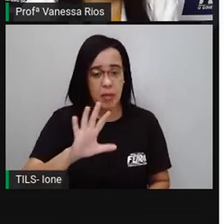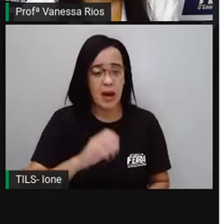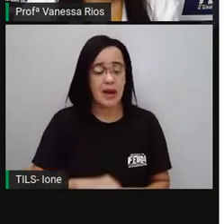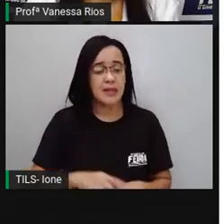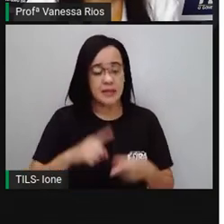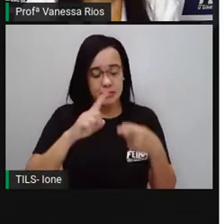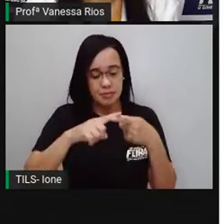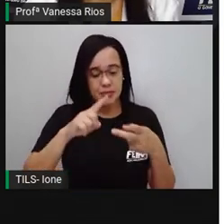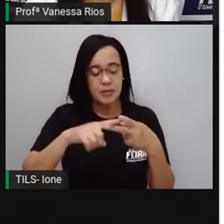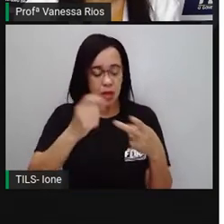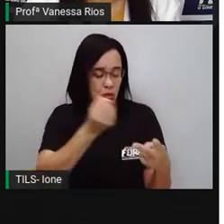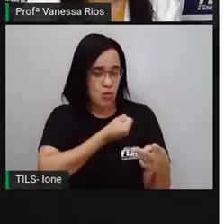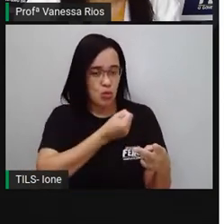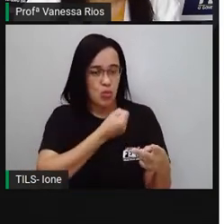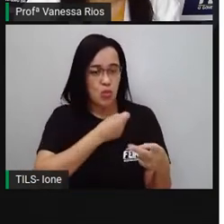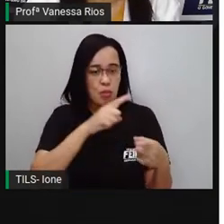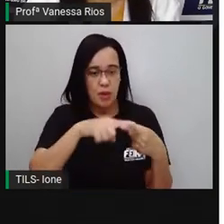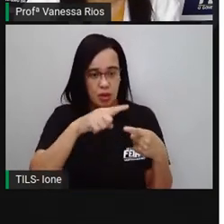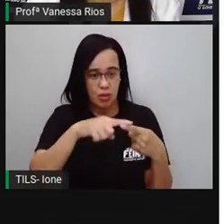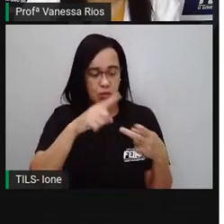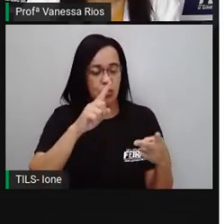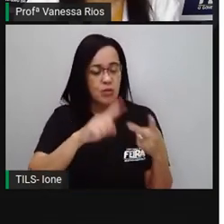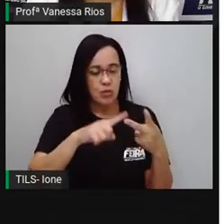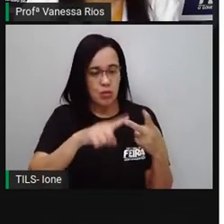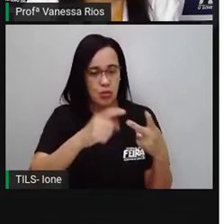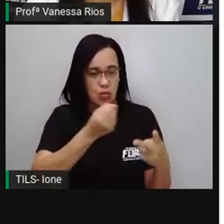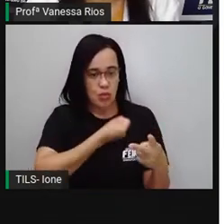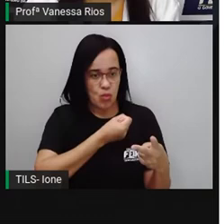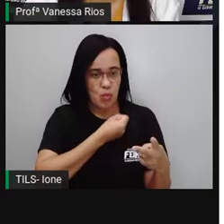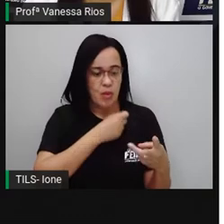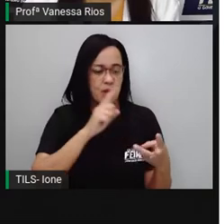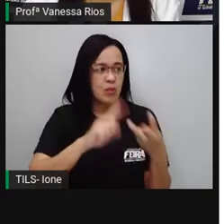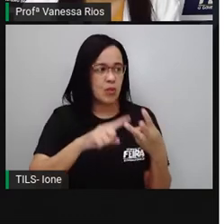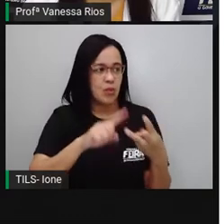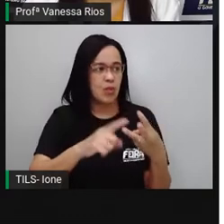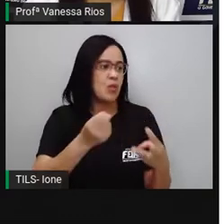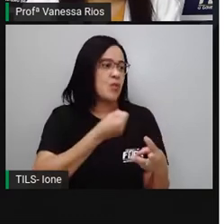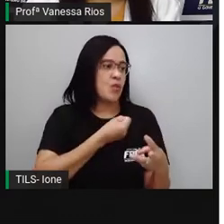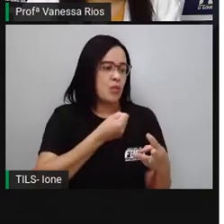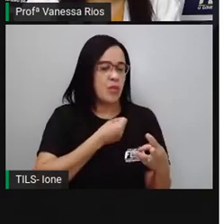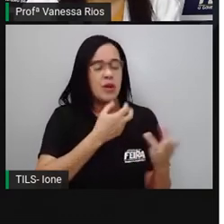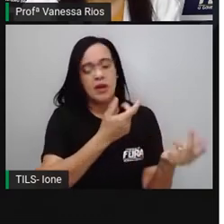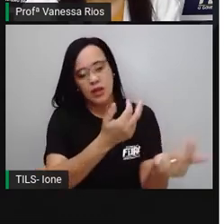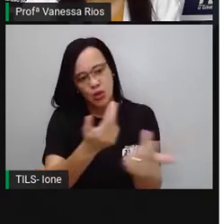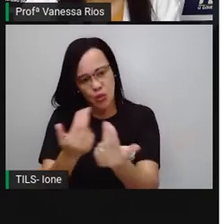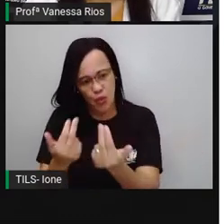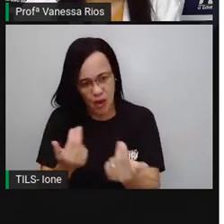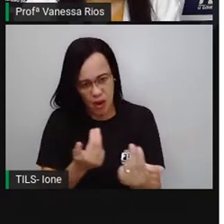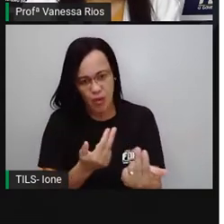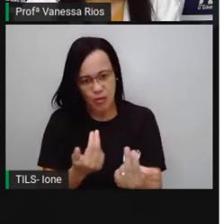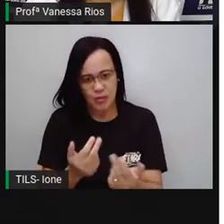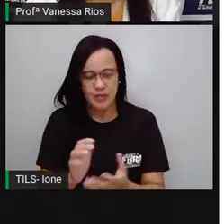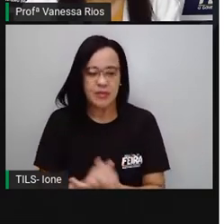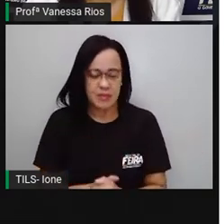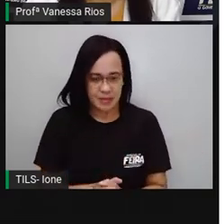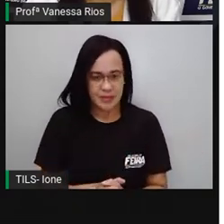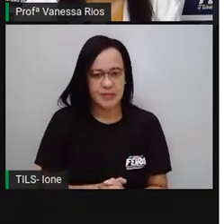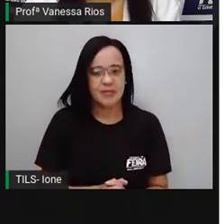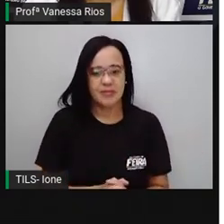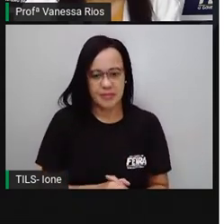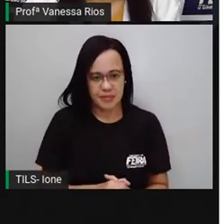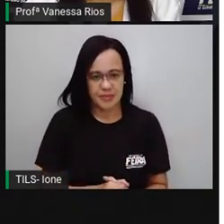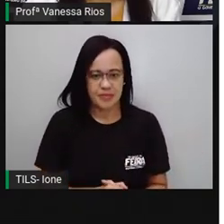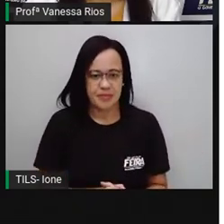de arestas e também de vértices. Então, o paralelepípedo tem 6 faces, 12 arestas e